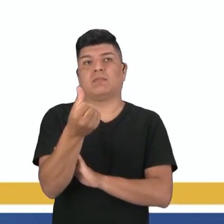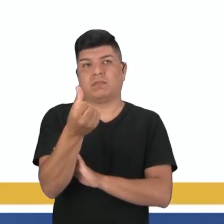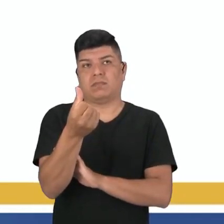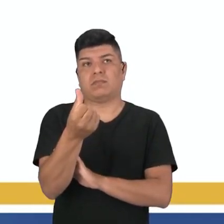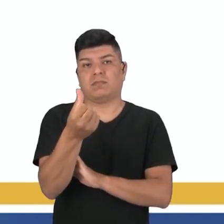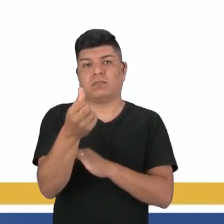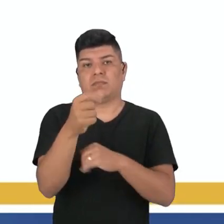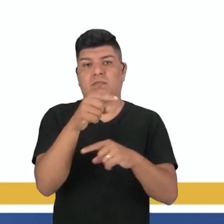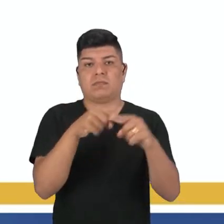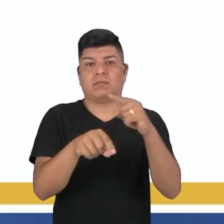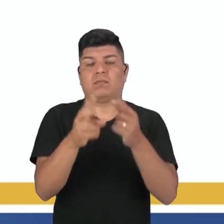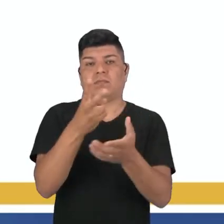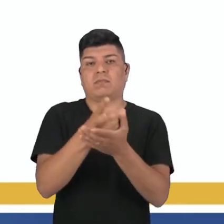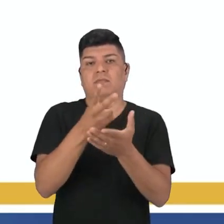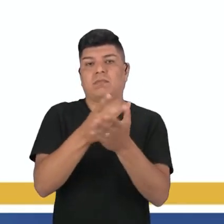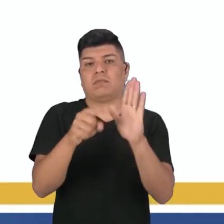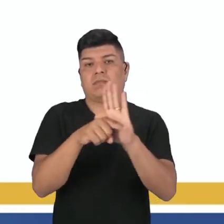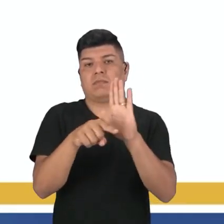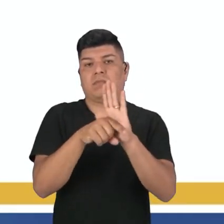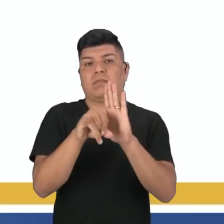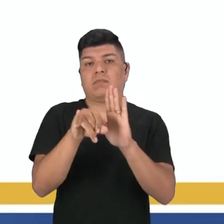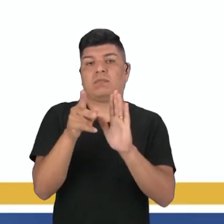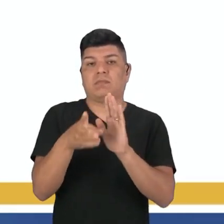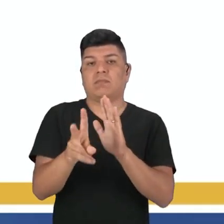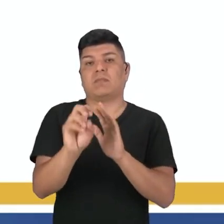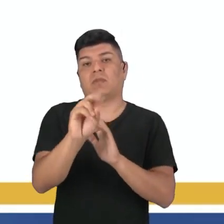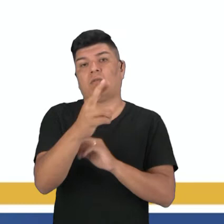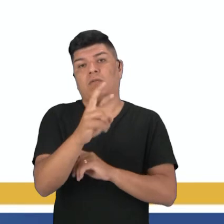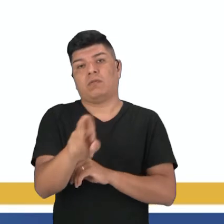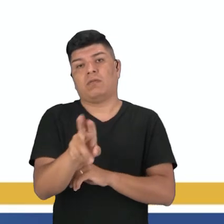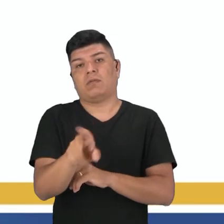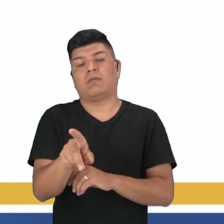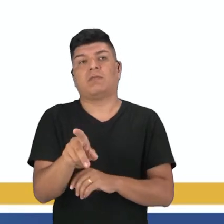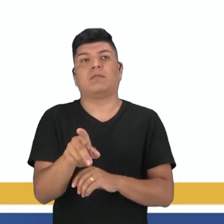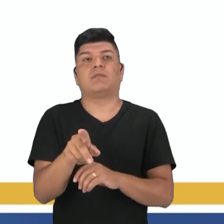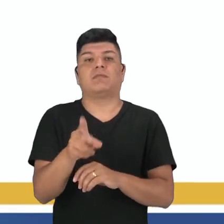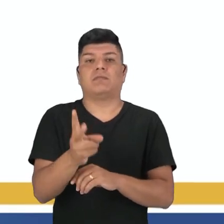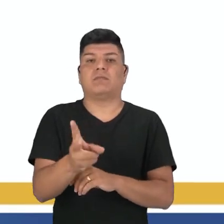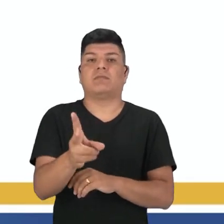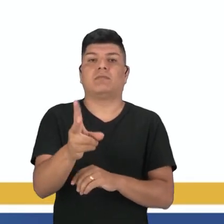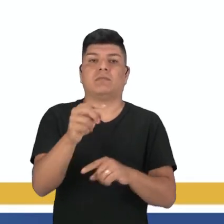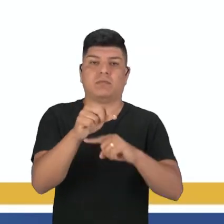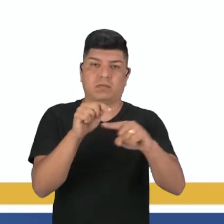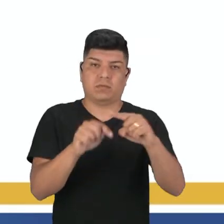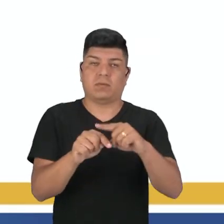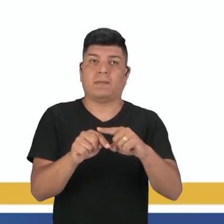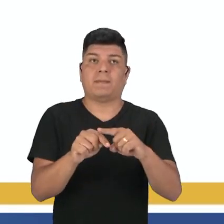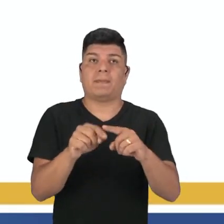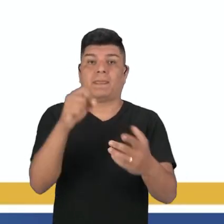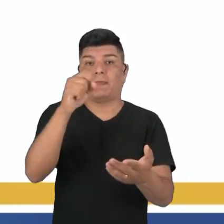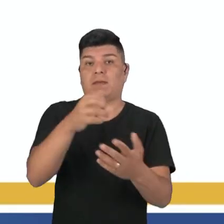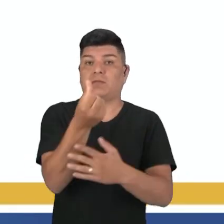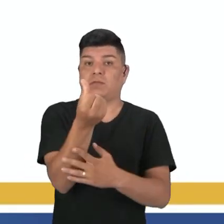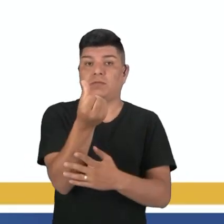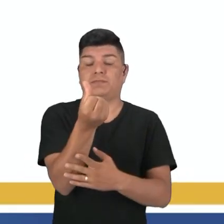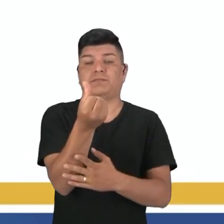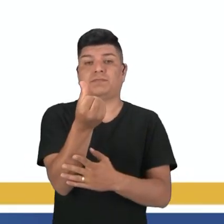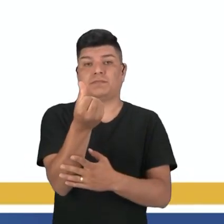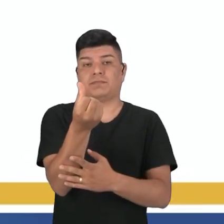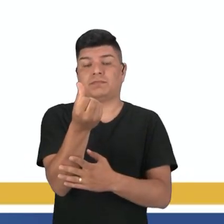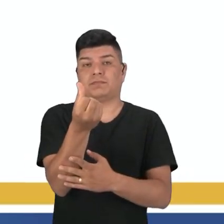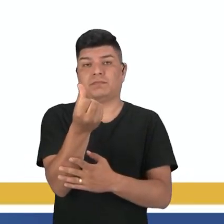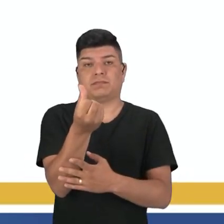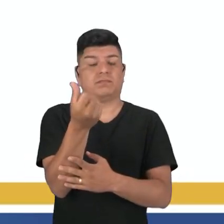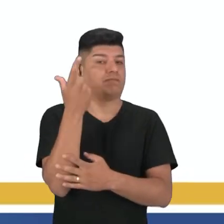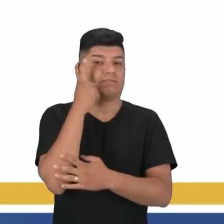a nossa subtração sempre para saber se nós prosseguimos ou não com a nossa divisão. Bom, restou 6 aí.